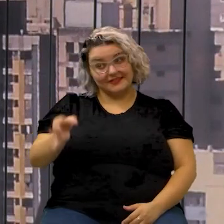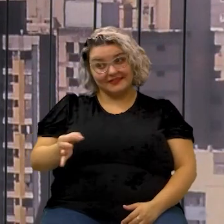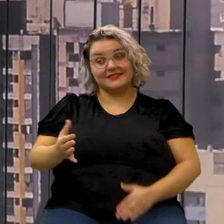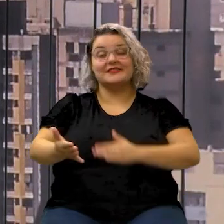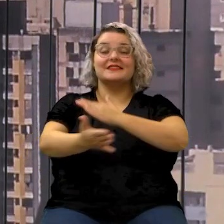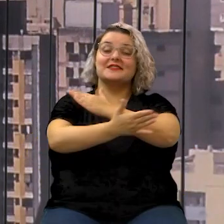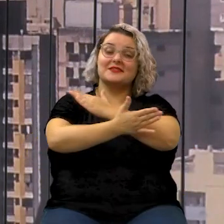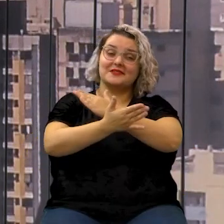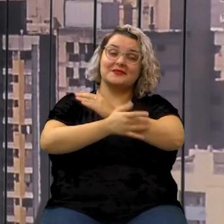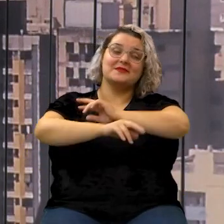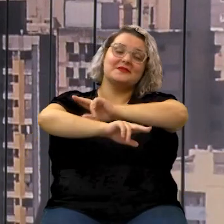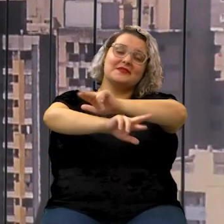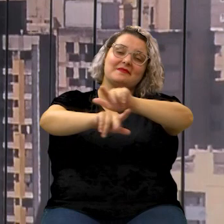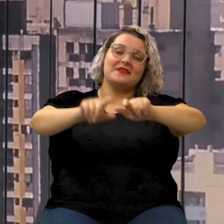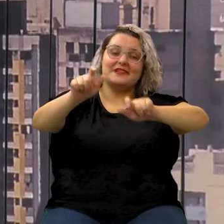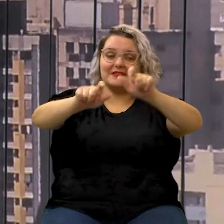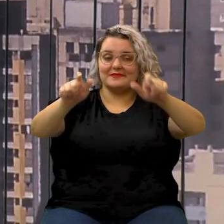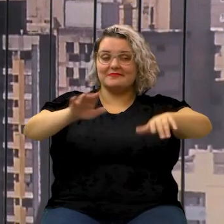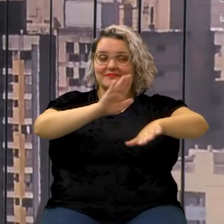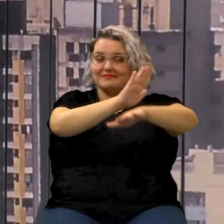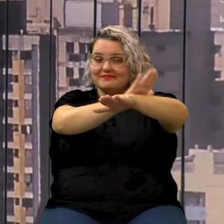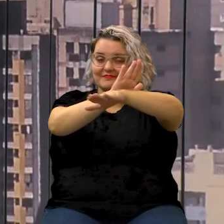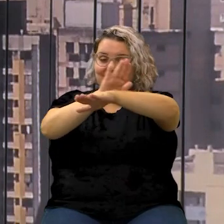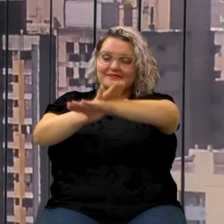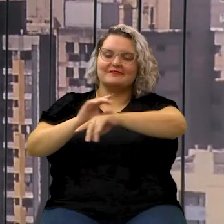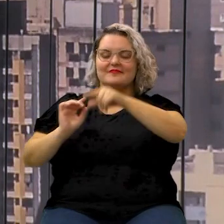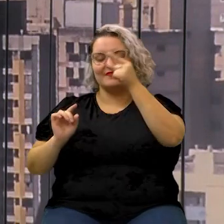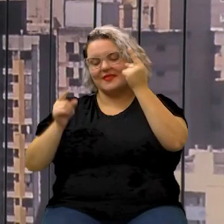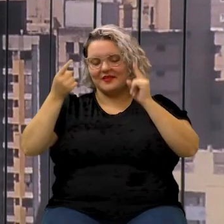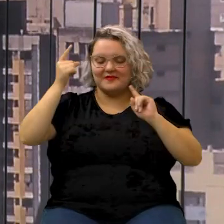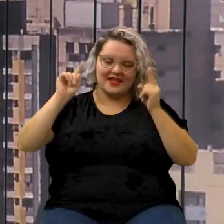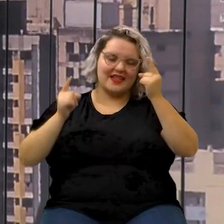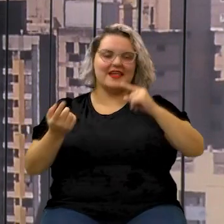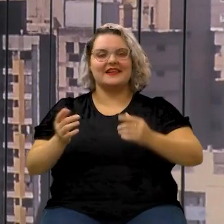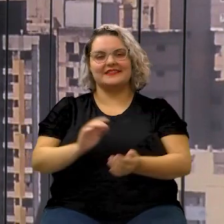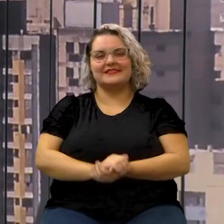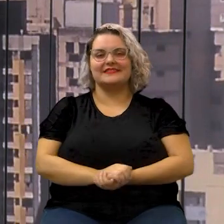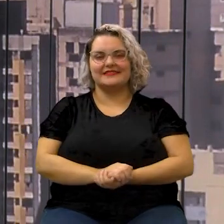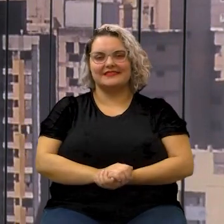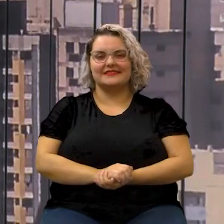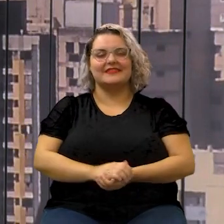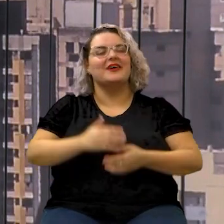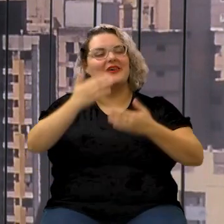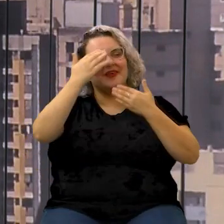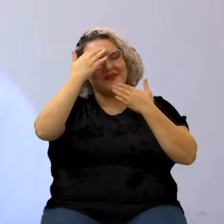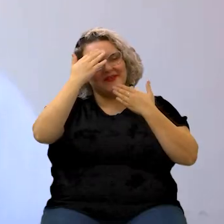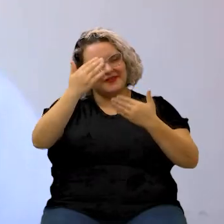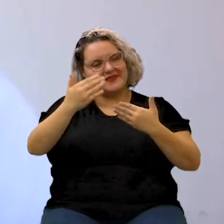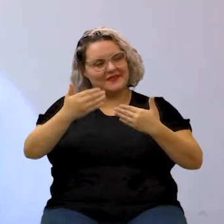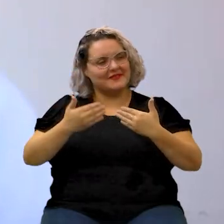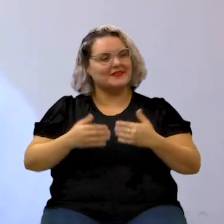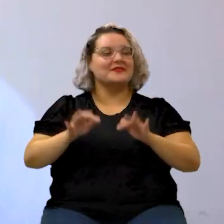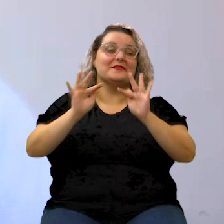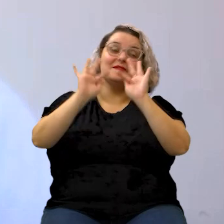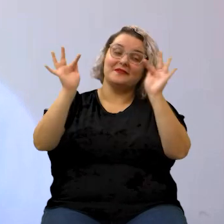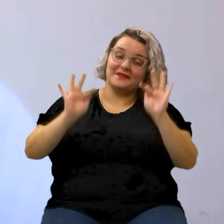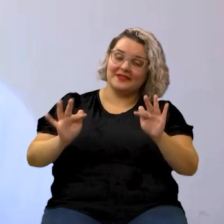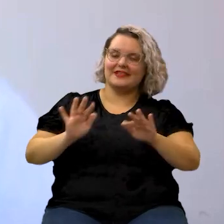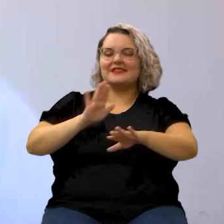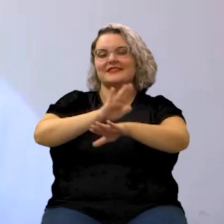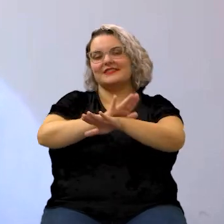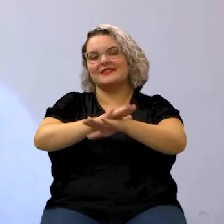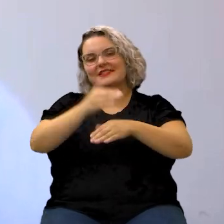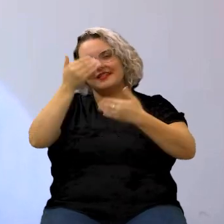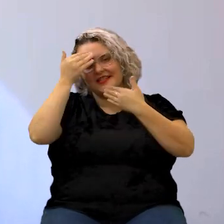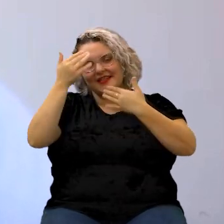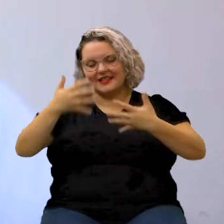certeza que ajudou o pessoal que vai pular carnaval aí logo logo. Muito obrigado, fico super feliz.